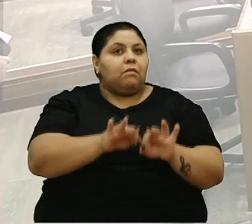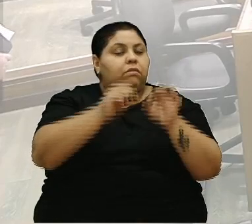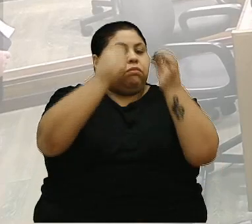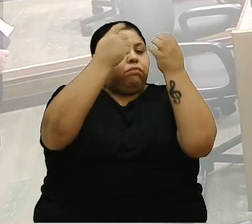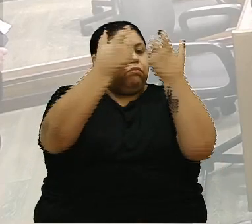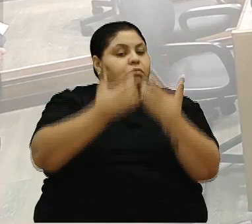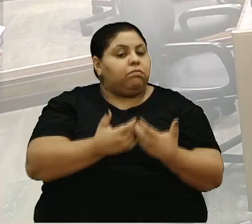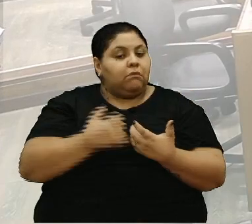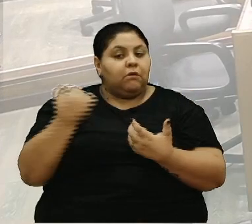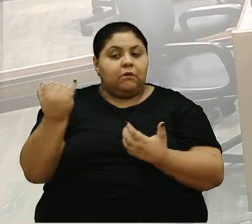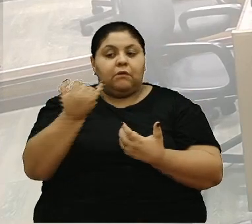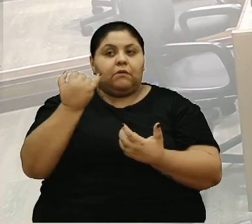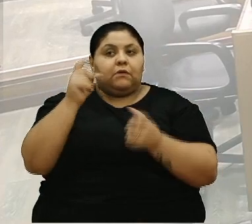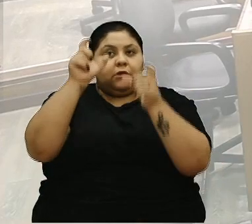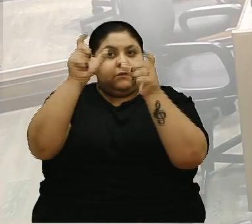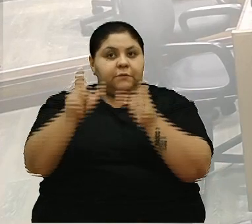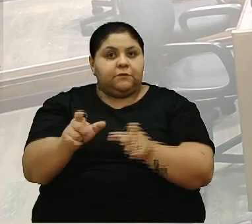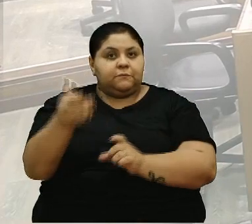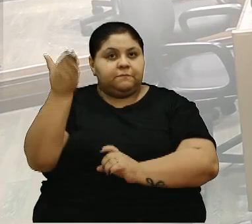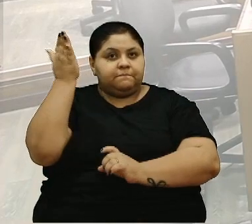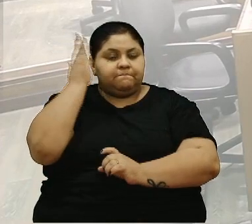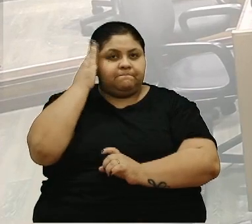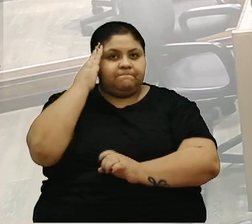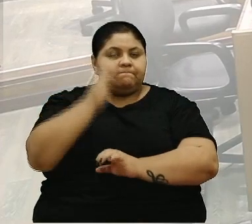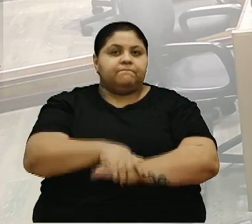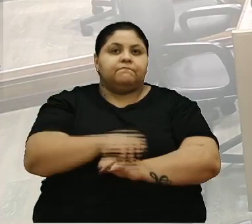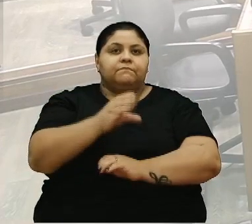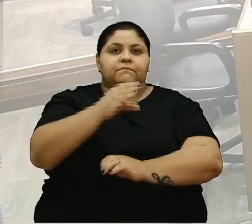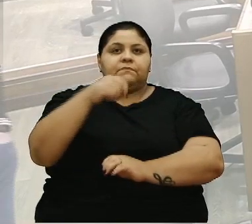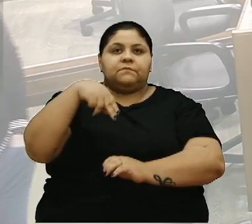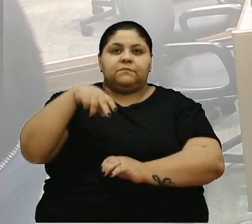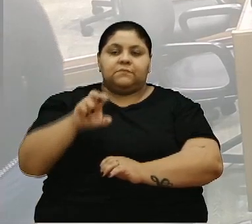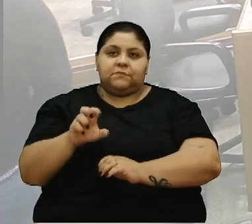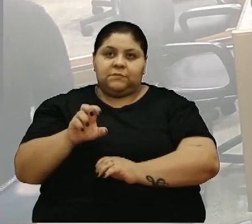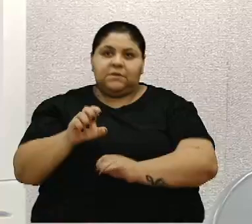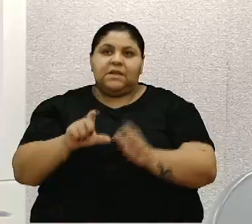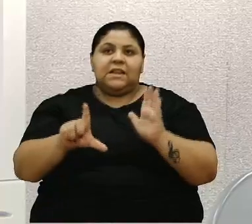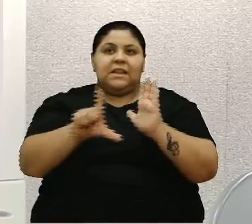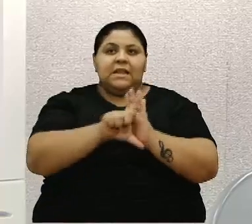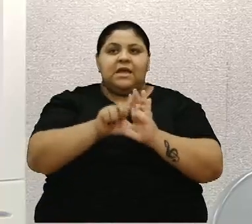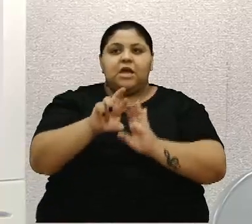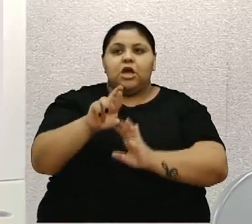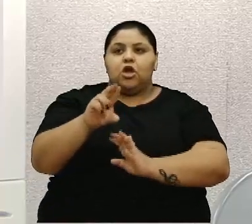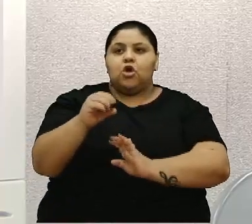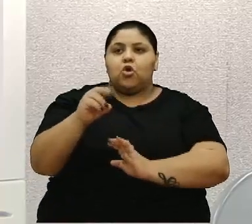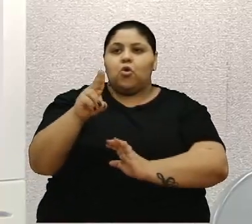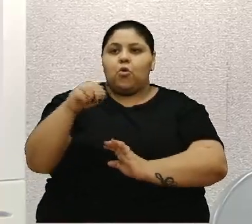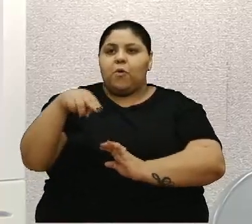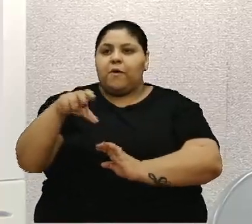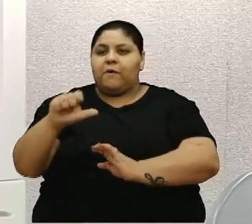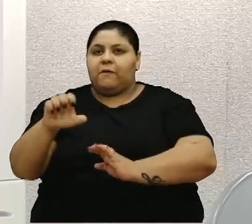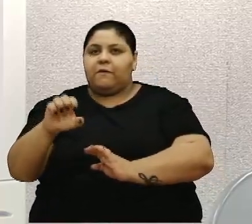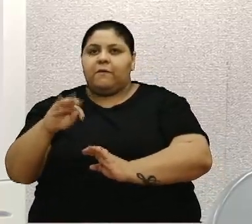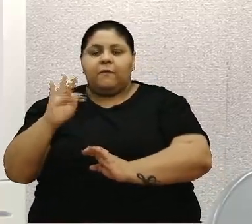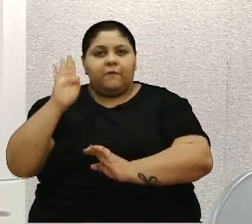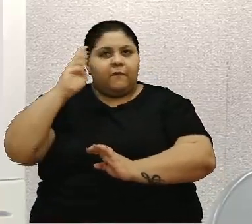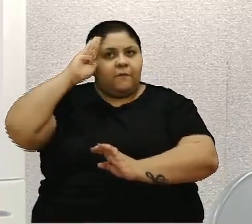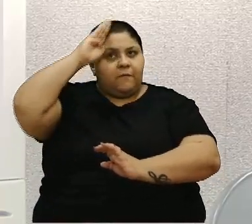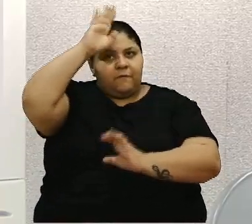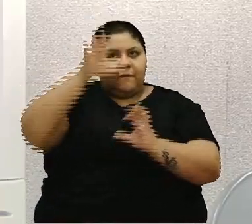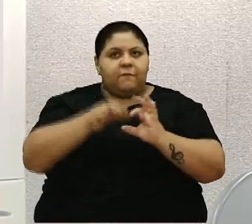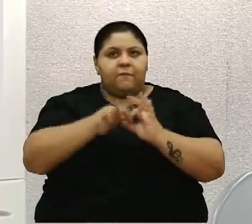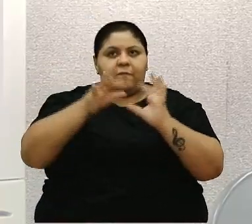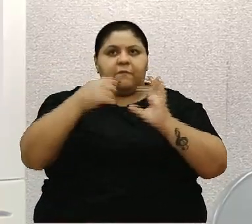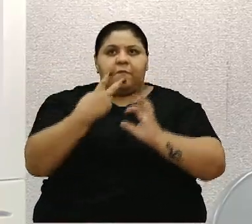importante o pessoal de casa saber. Fonte CNN, Lei Rouanet. 2022, Bolsonaro liberou